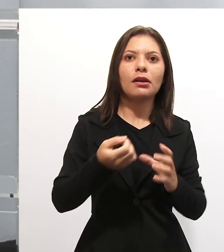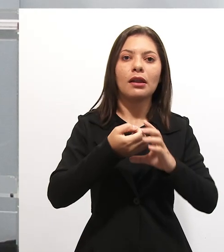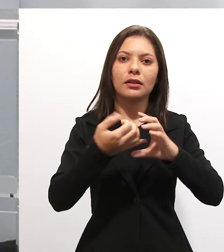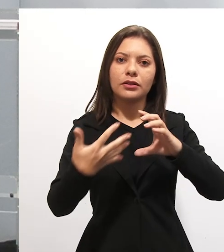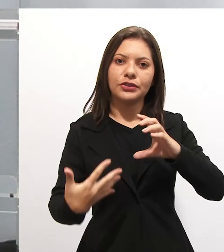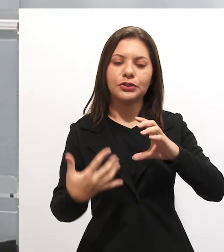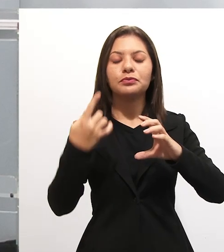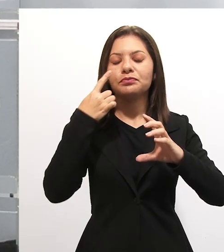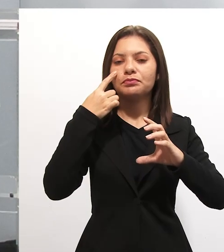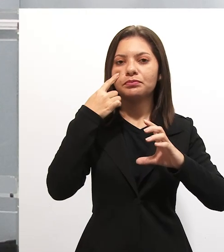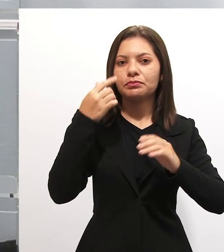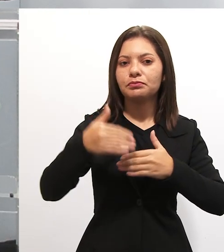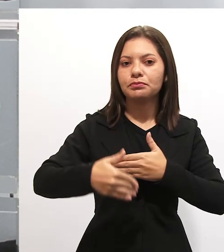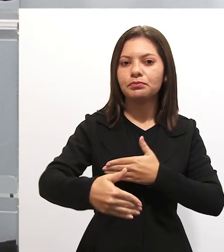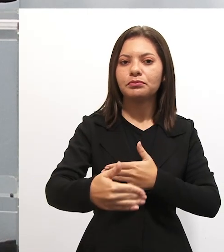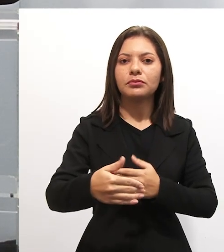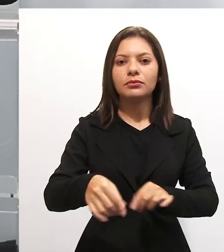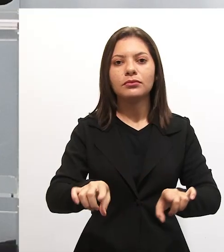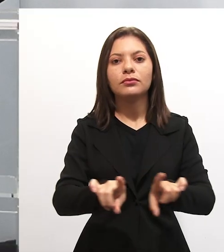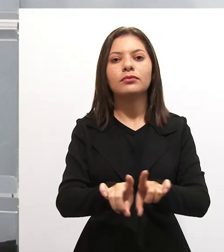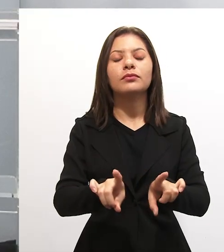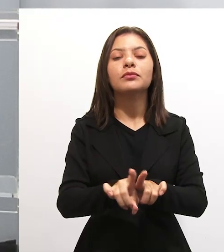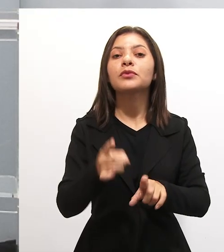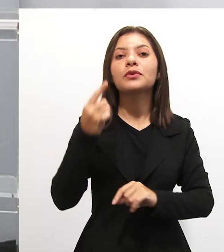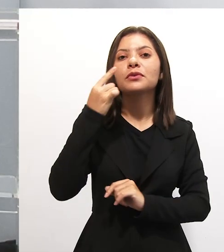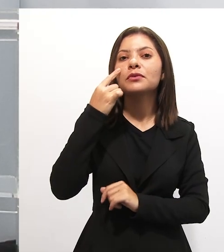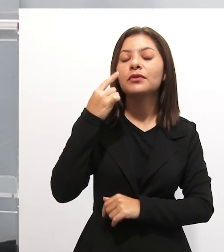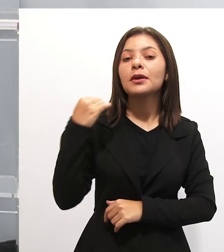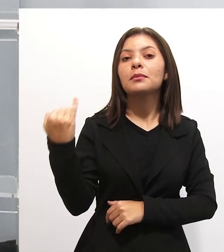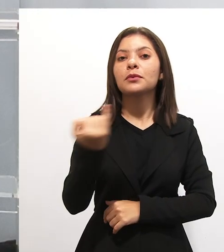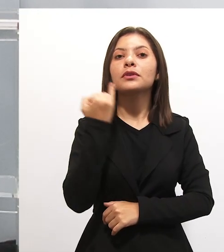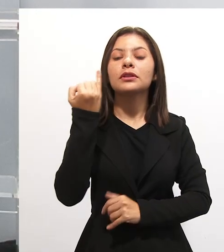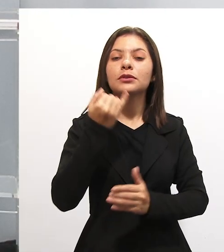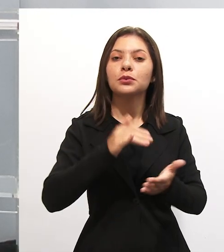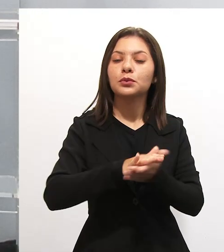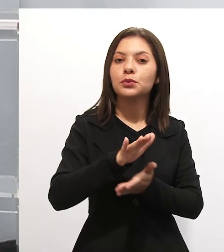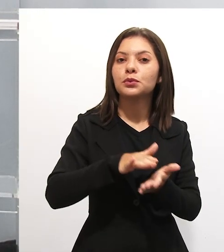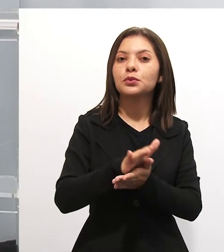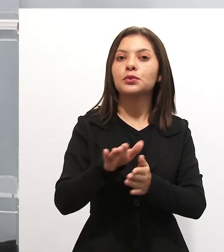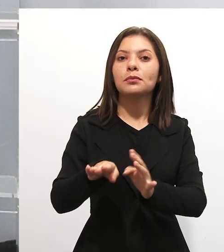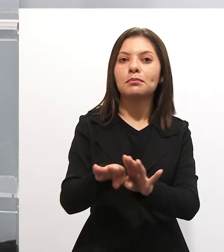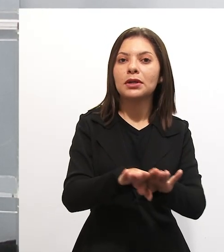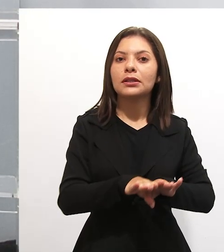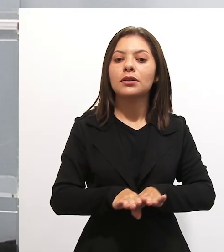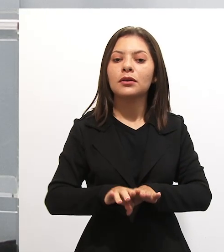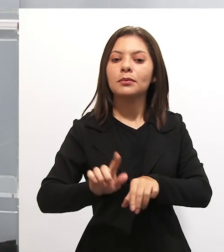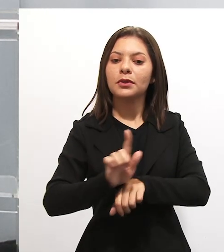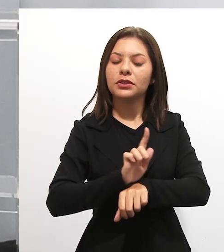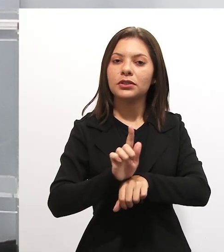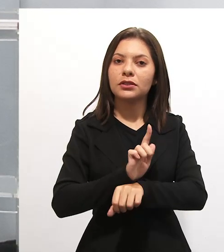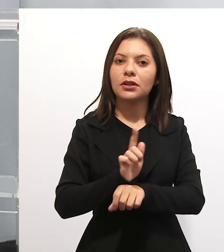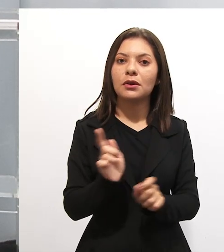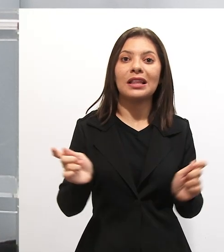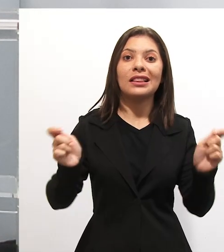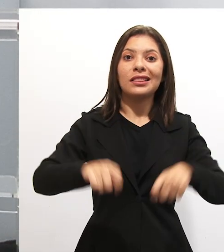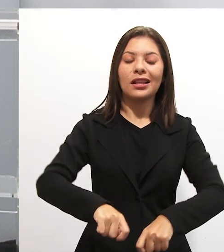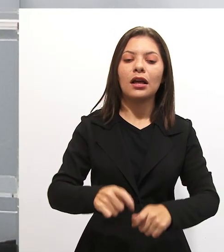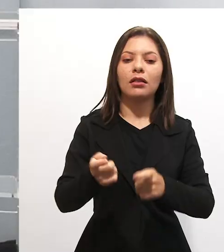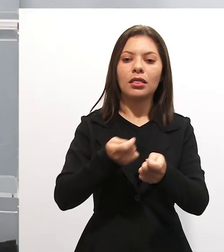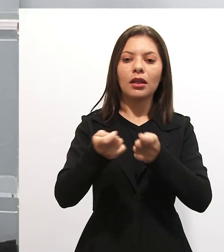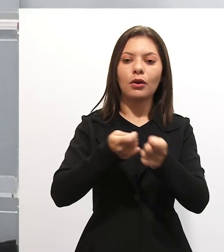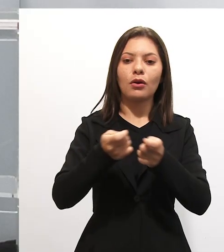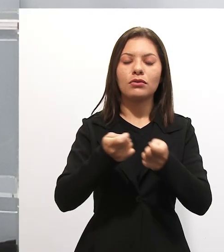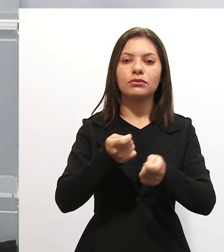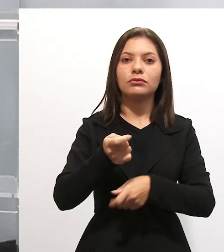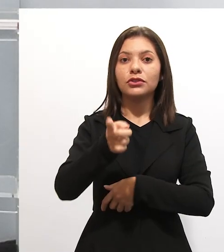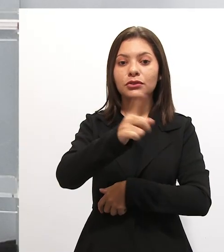características e enfatizar a importância do custo padrão para a gestão, para o gestor, para a gente fazer com que o negócio de vocês, o negócio que